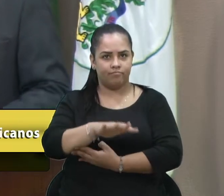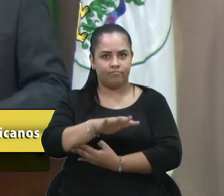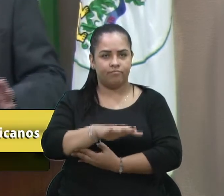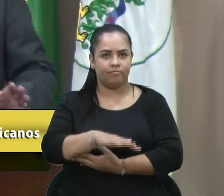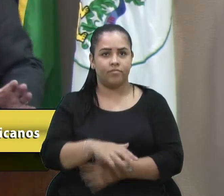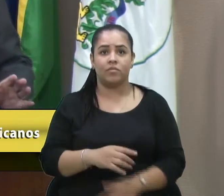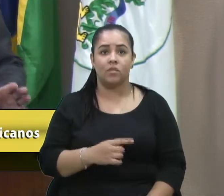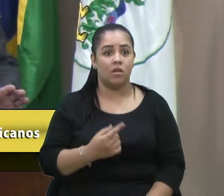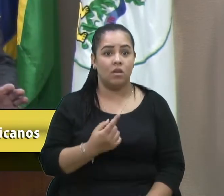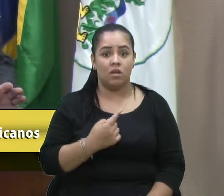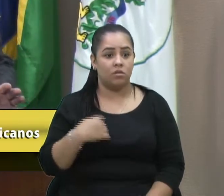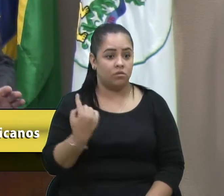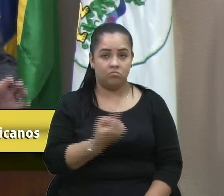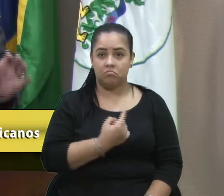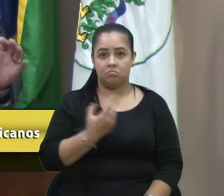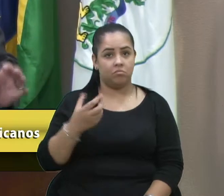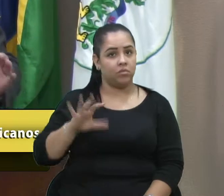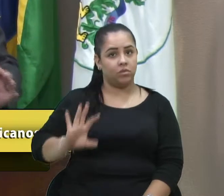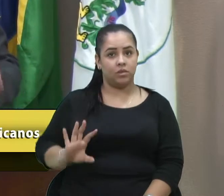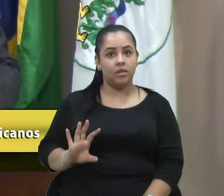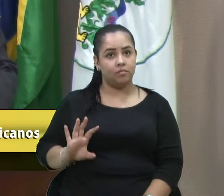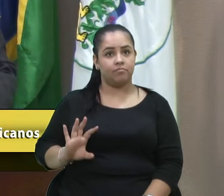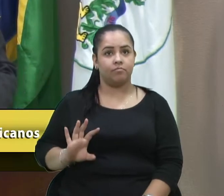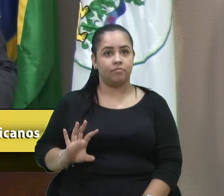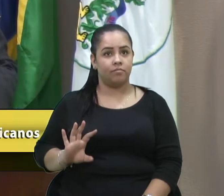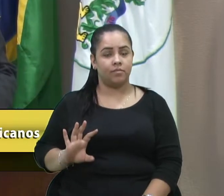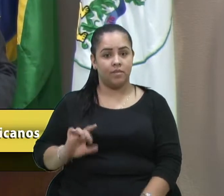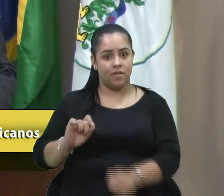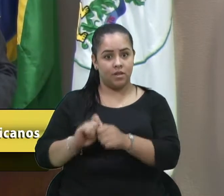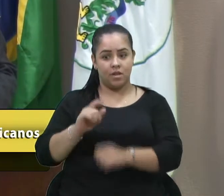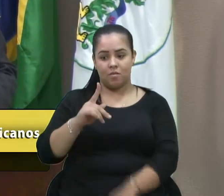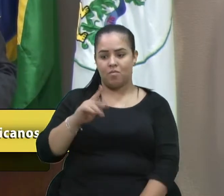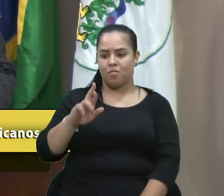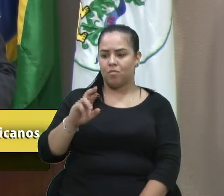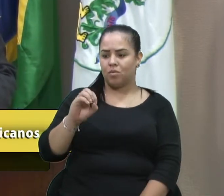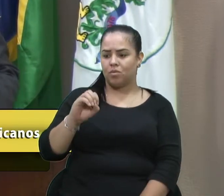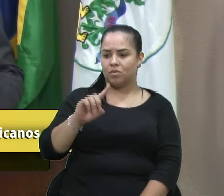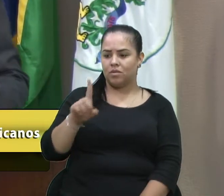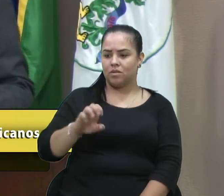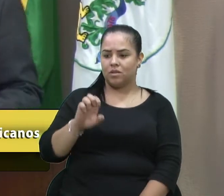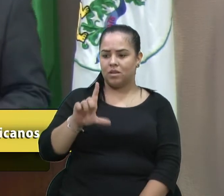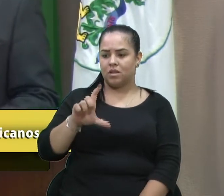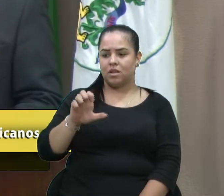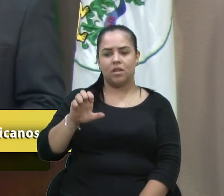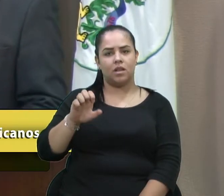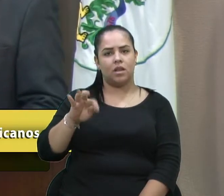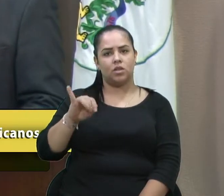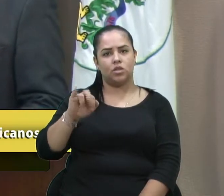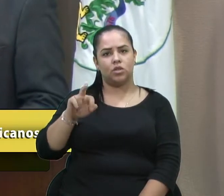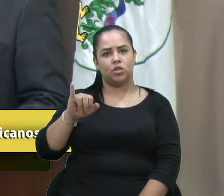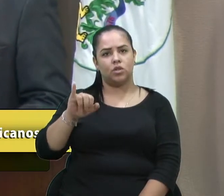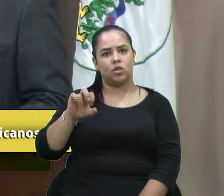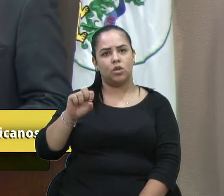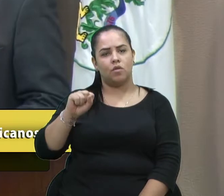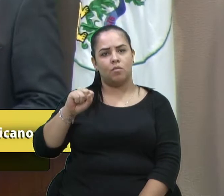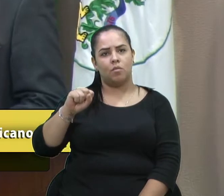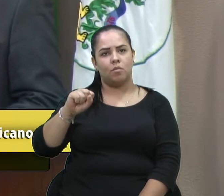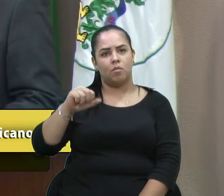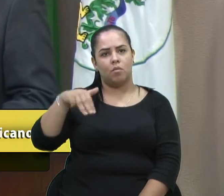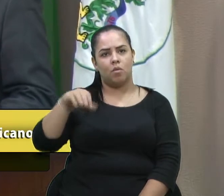Nós não queremos fazer esse proselitismo político. Nós queremos trazer aqui em discussão a